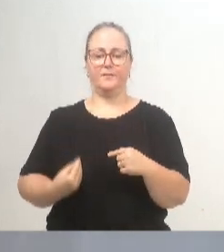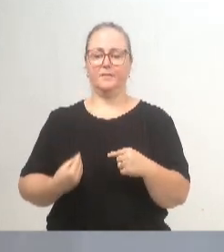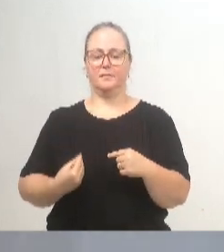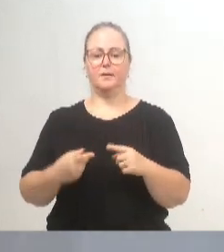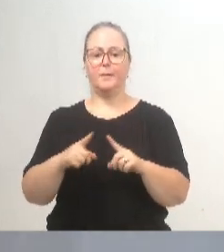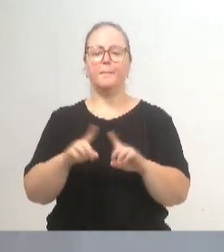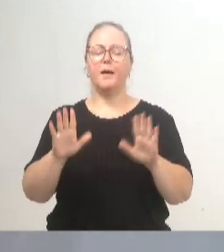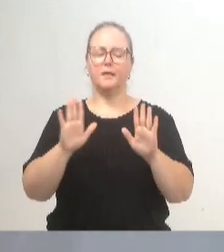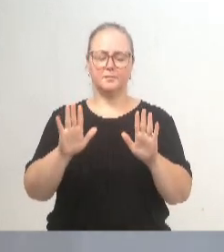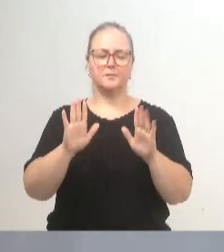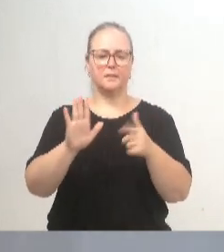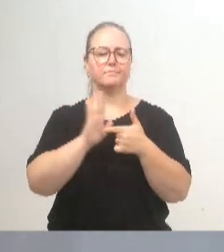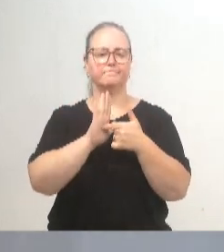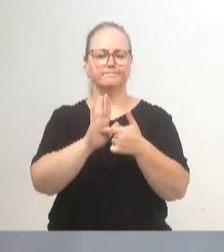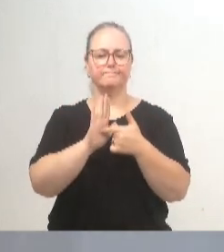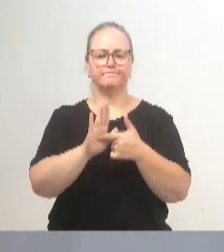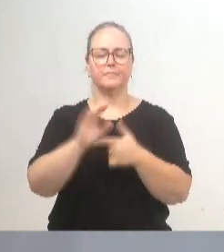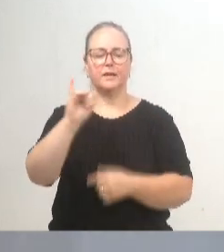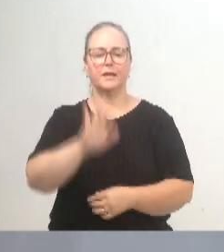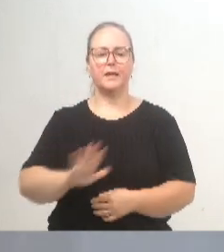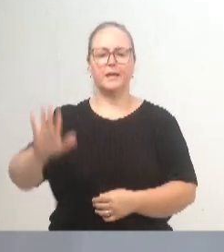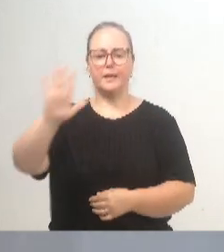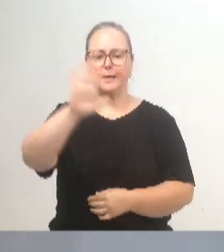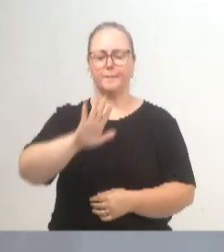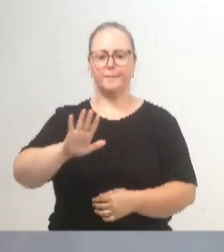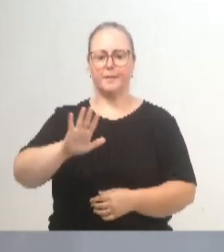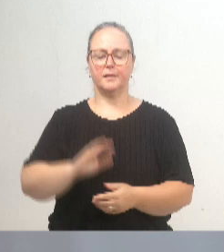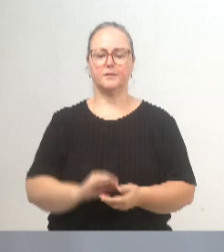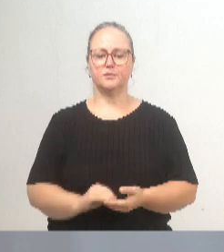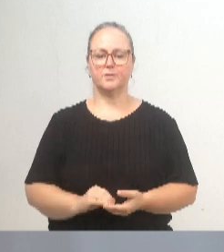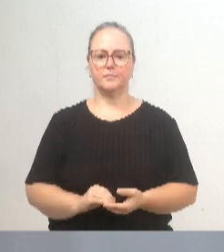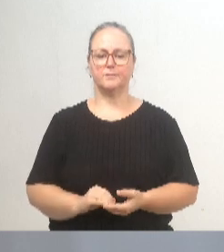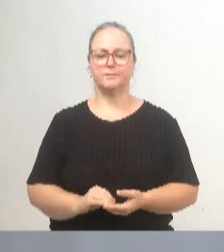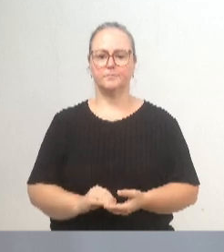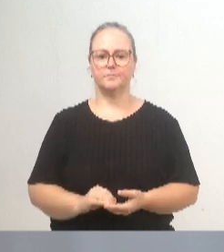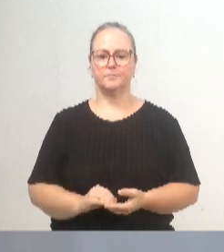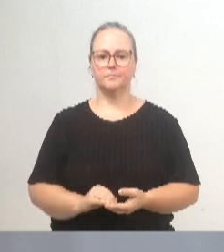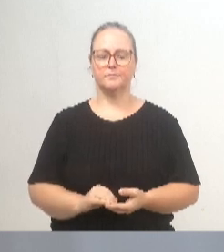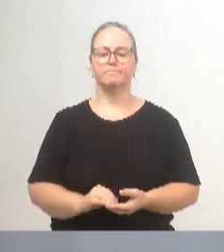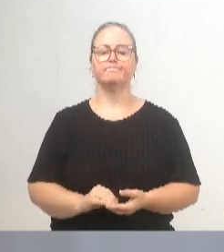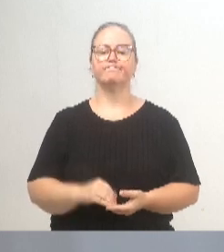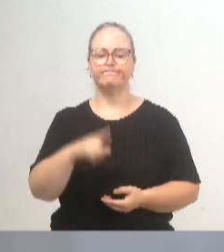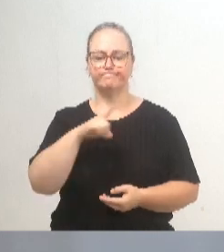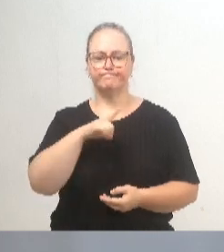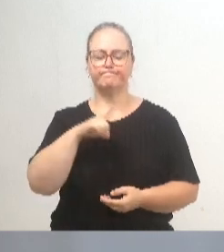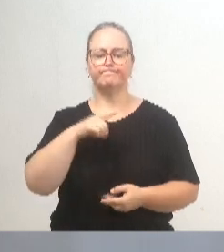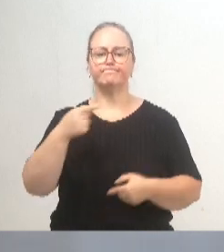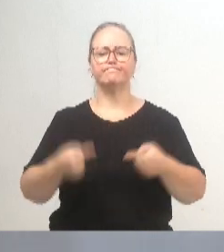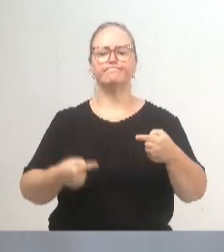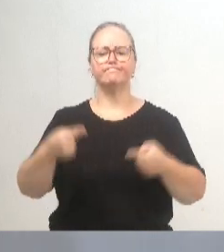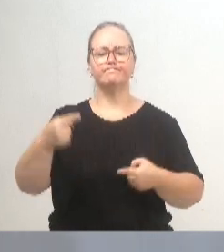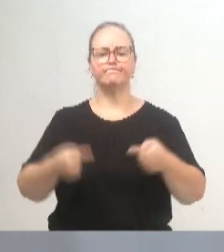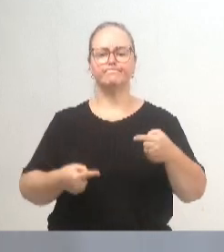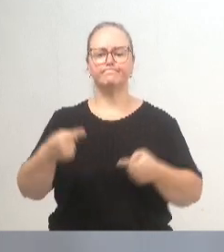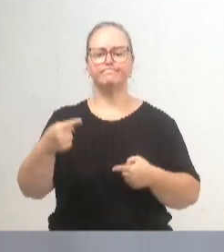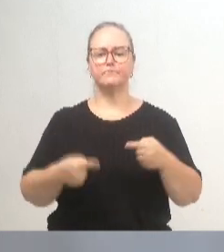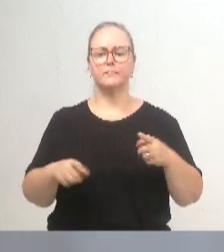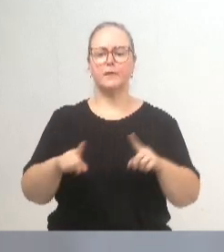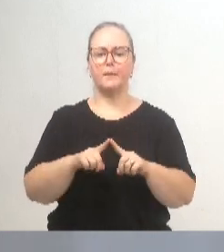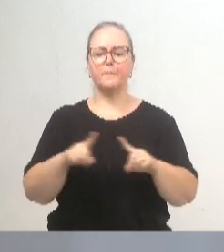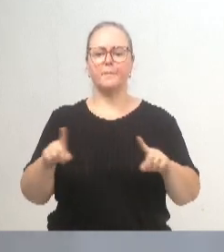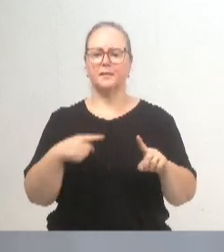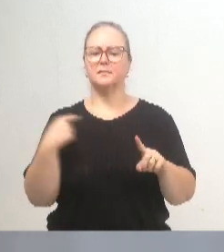umas imagens que a gente traz na tarde de hoje, imagens de um debate que, infelizmente, essa casa não